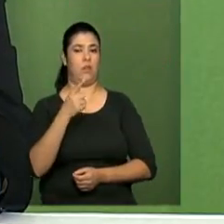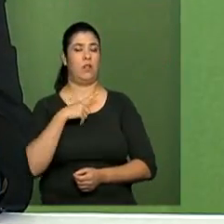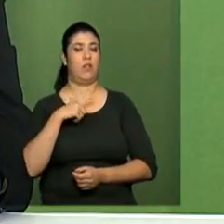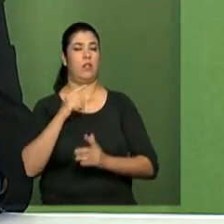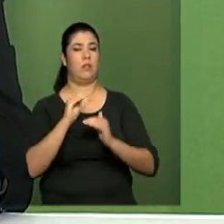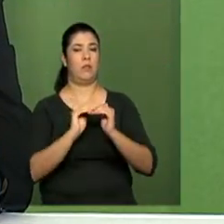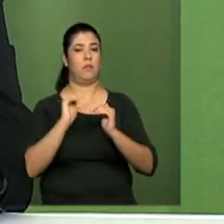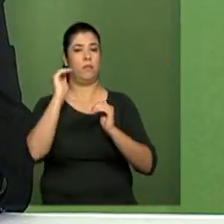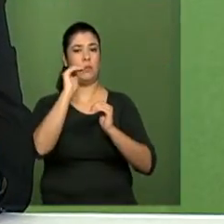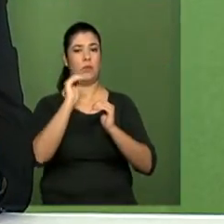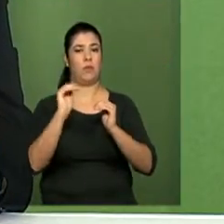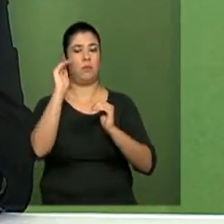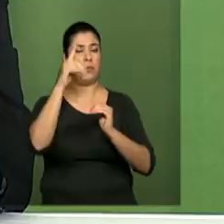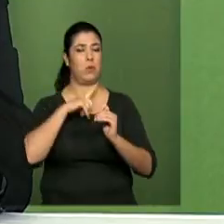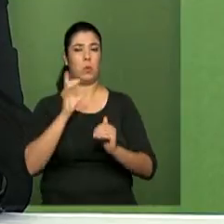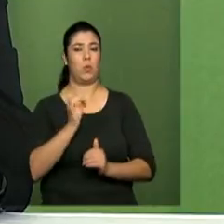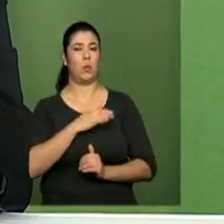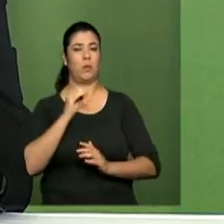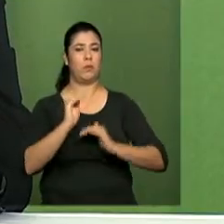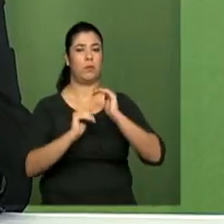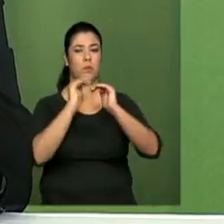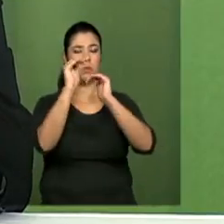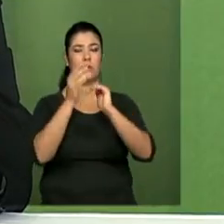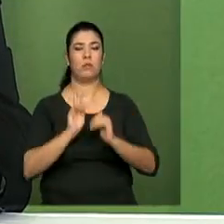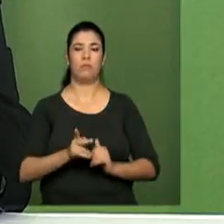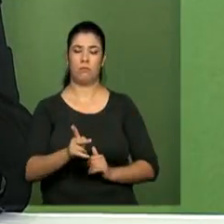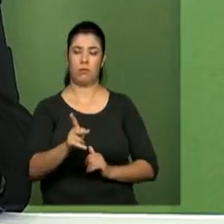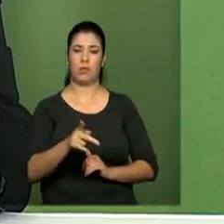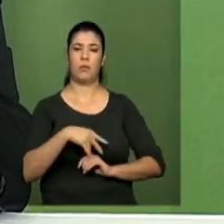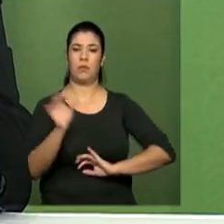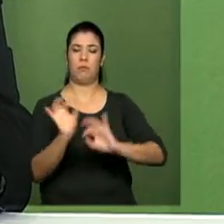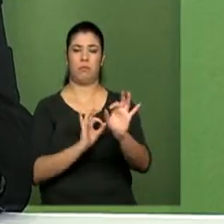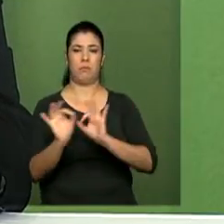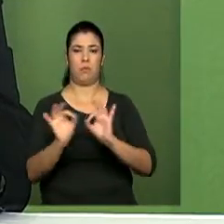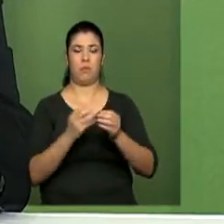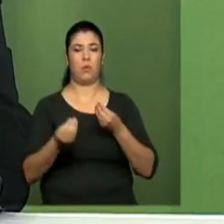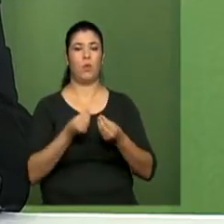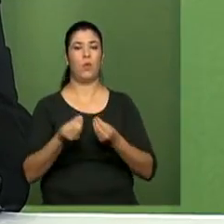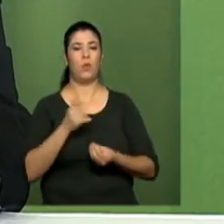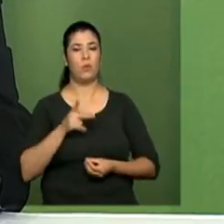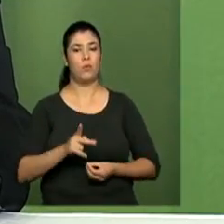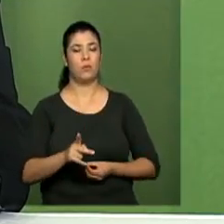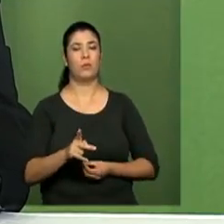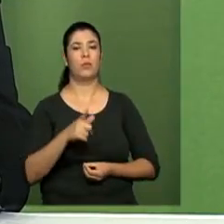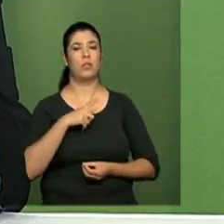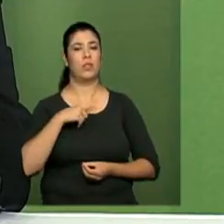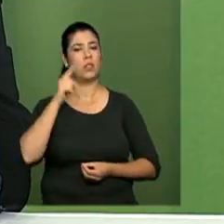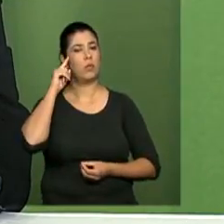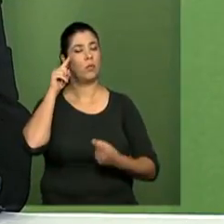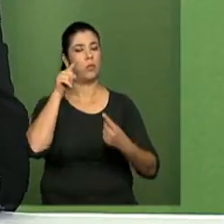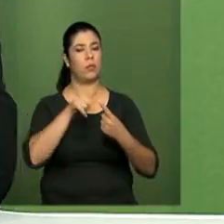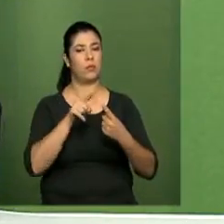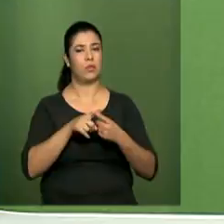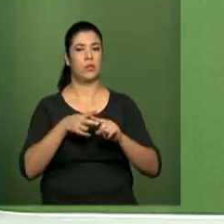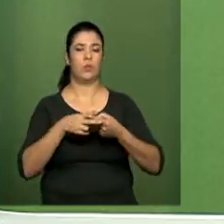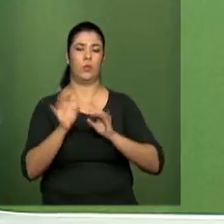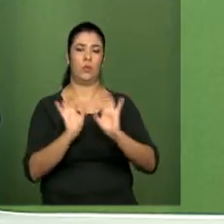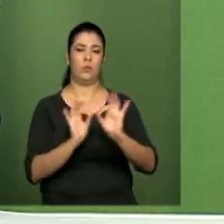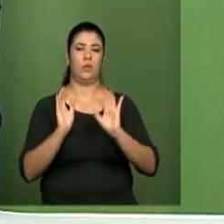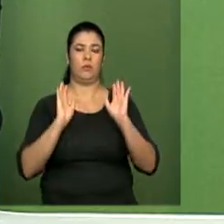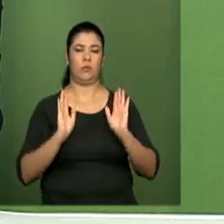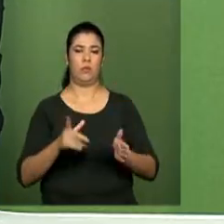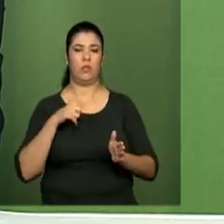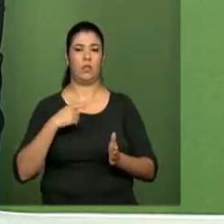crescer sem medo então nós estamos preparando esse processo ele crescer sem medo essa filosofia da justa' da estão